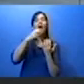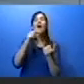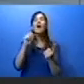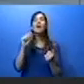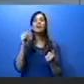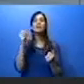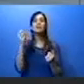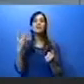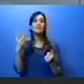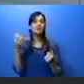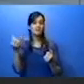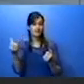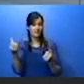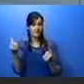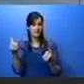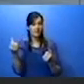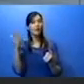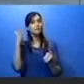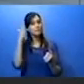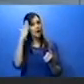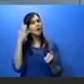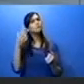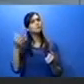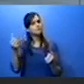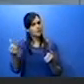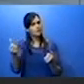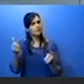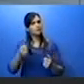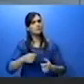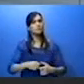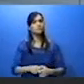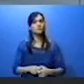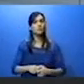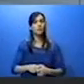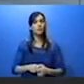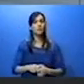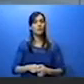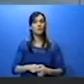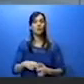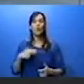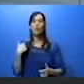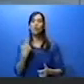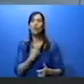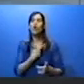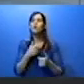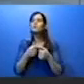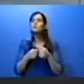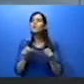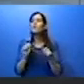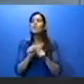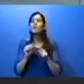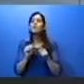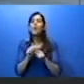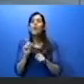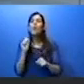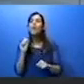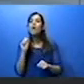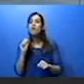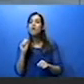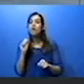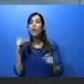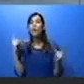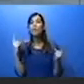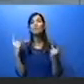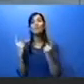O número 6. O que a gente está fazendo aqui? A gente está fazendo o processo